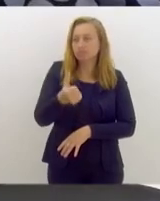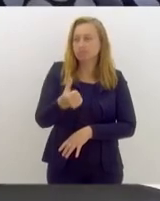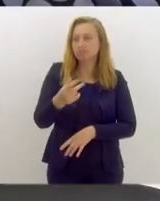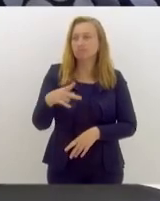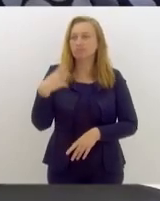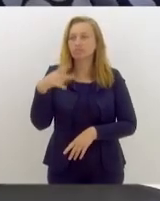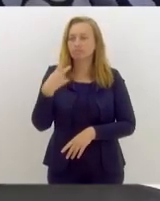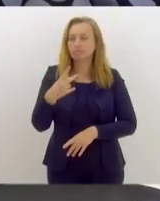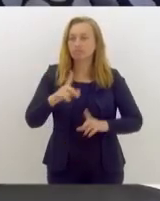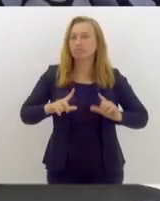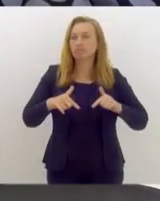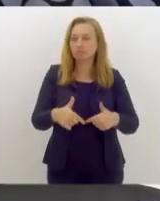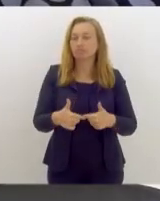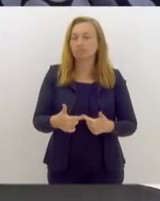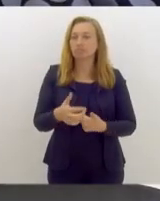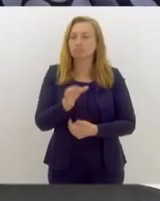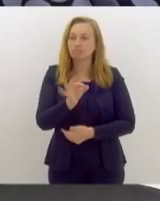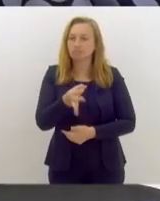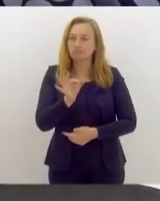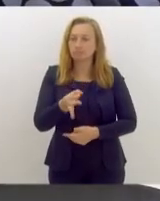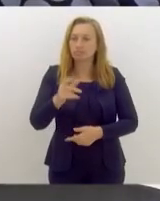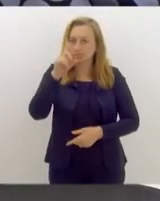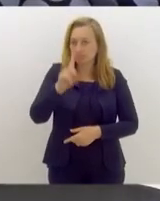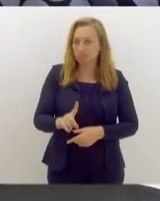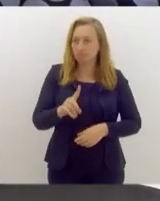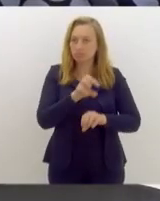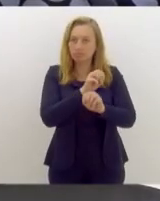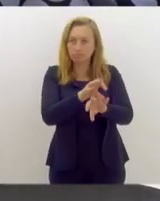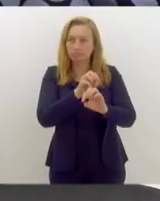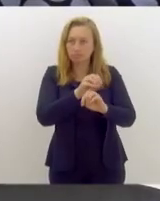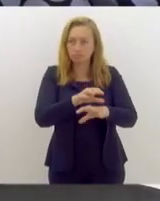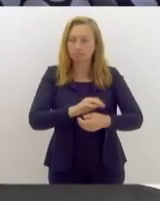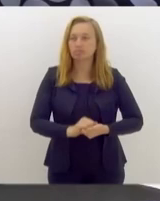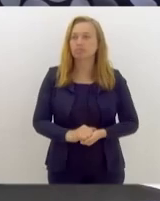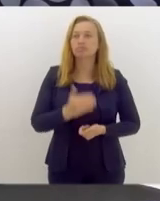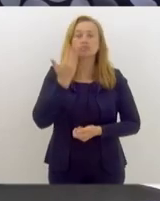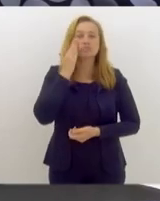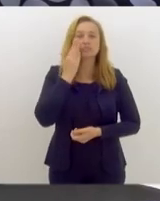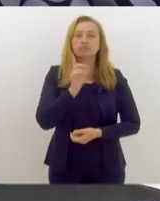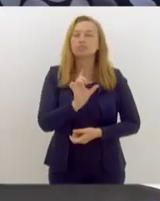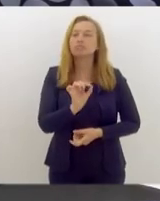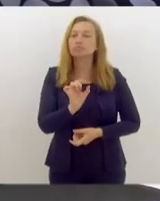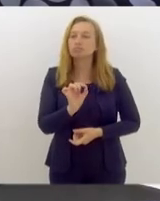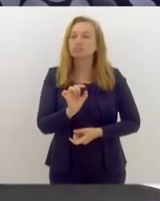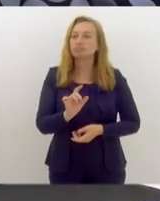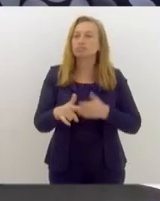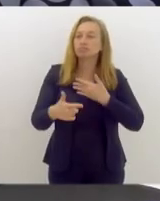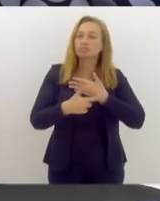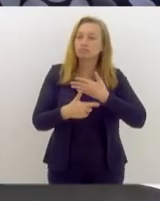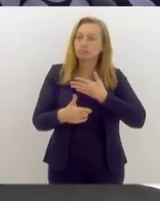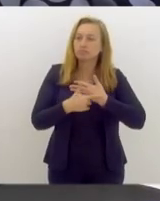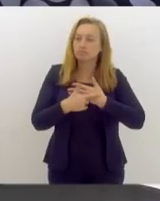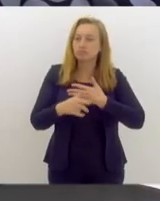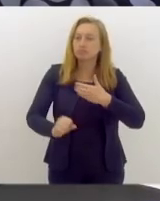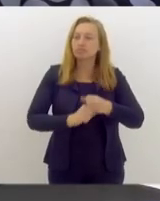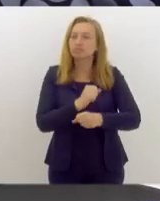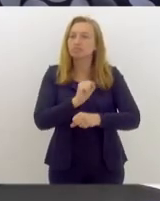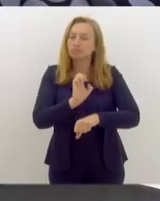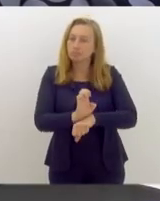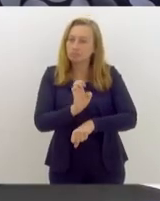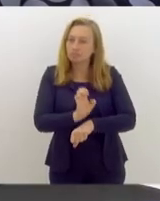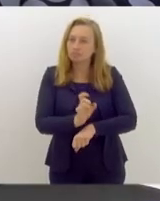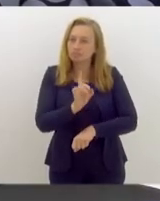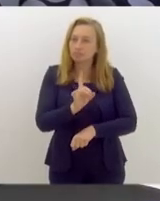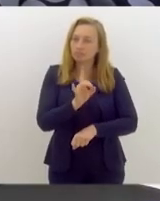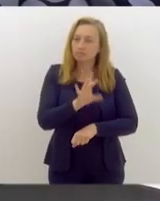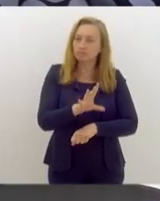se tem feito para garantir, de fato, o direito à educação. A gente entende que o papel do governo do Estado não é simplesmente gerir